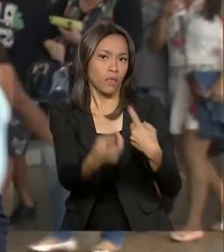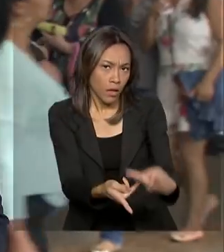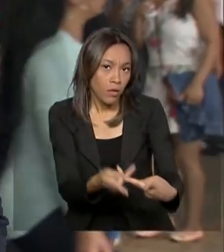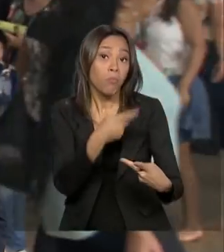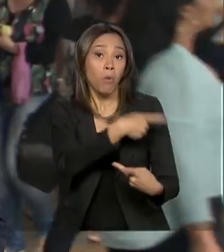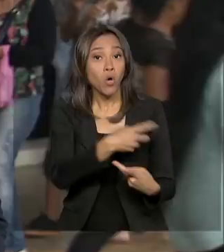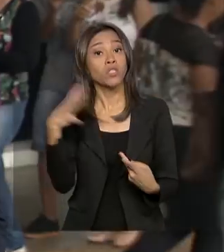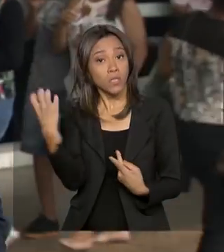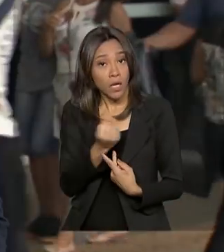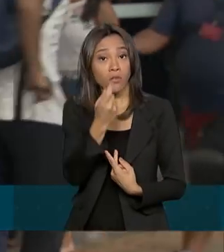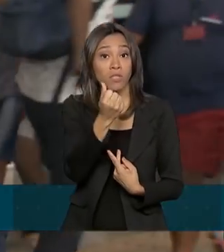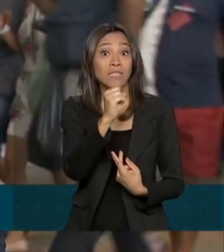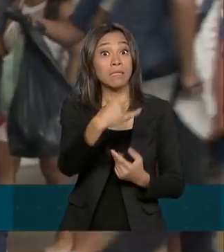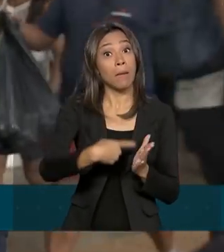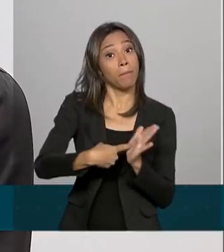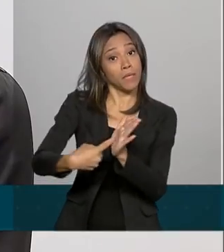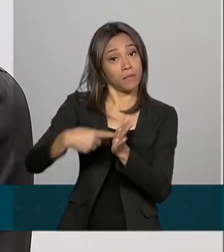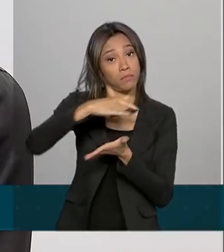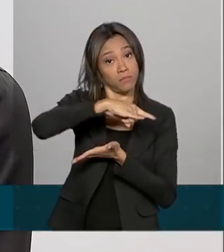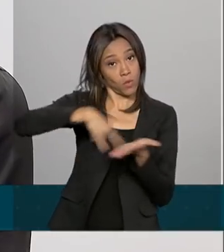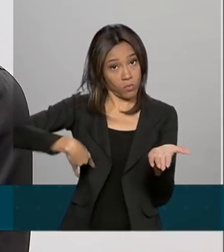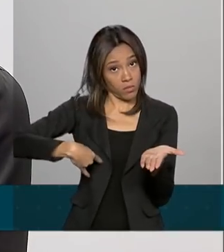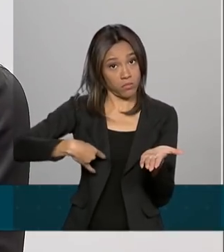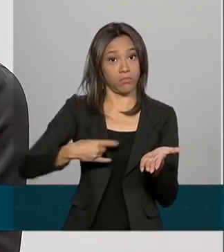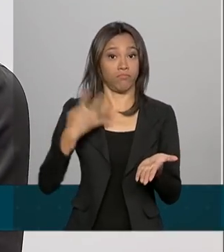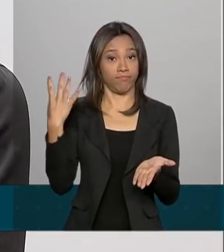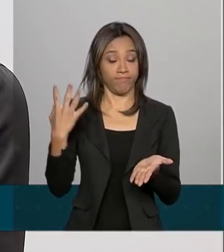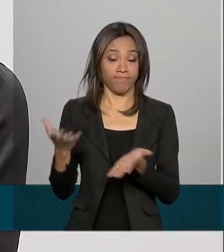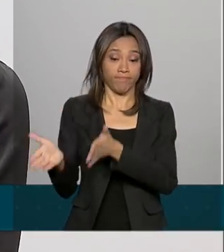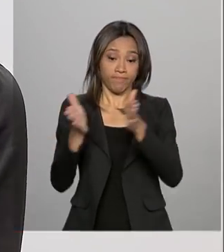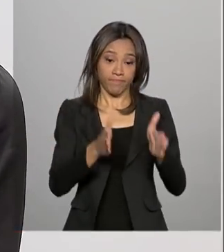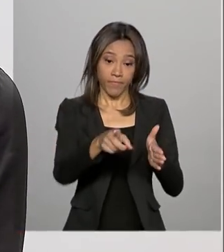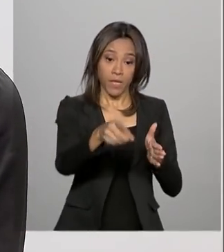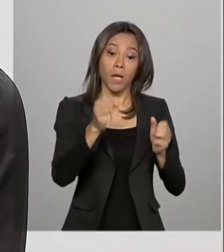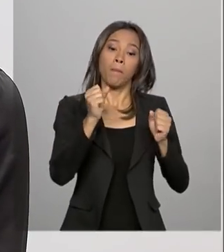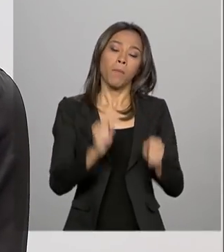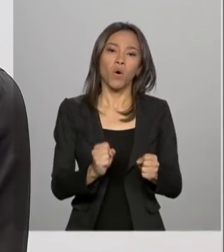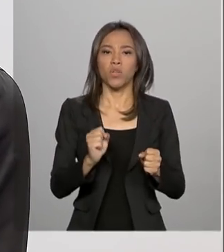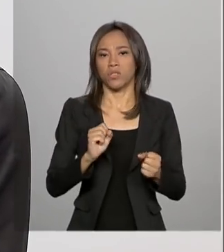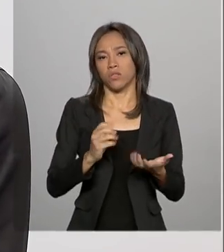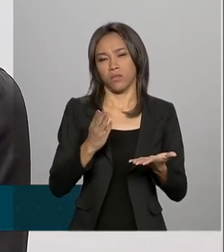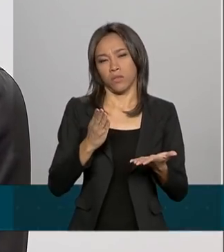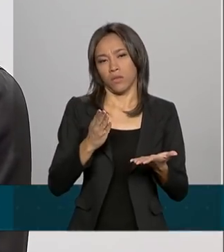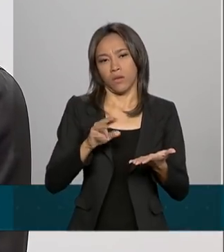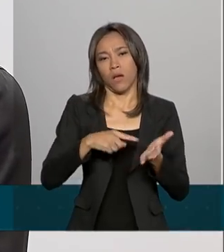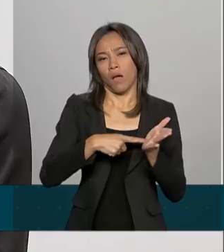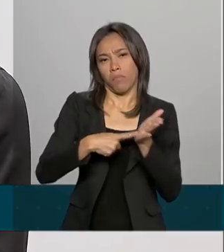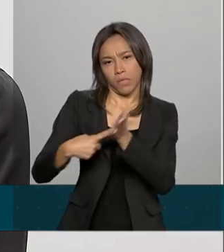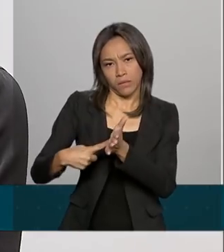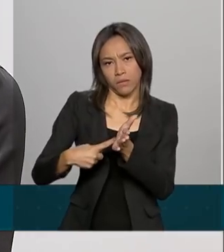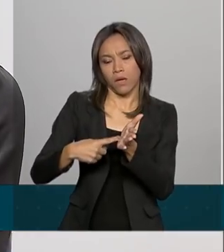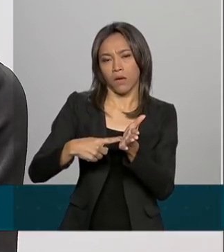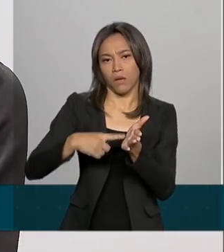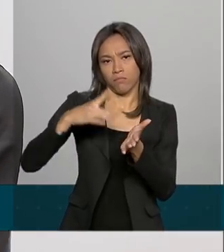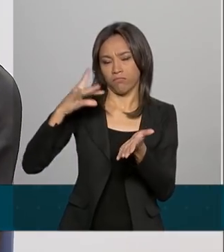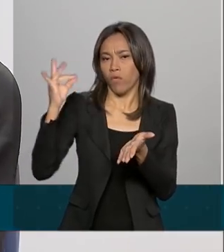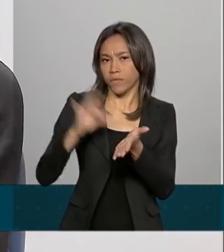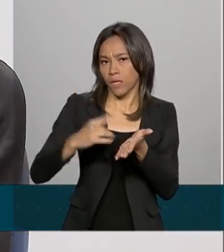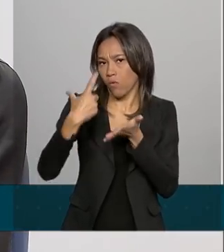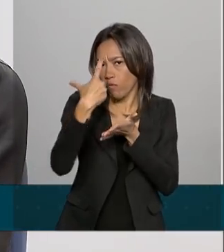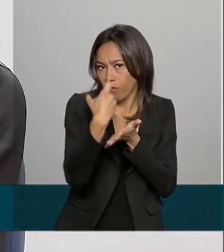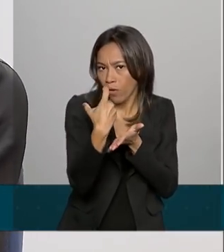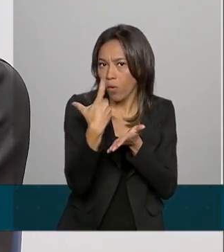apresentarem os documentos necessários. Ele pode apresentar só o seu documento oficial, com foto, aí todos